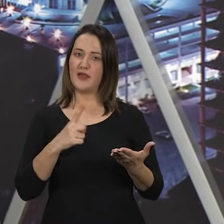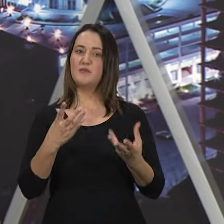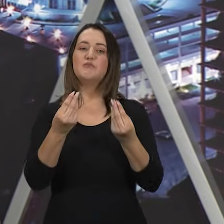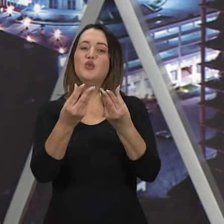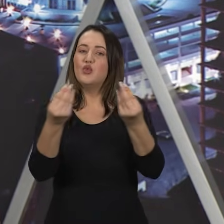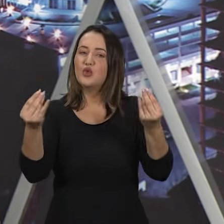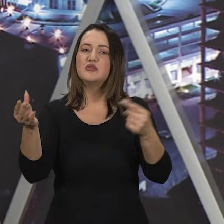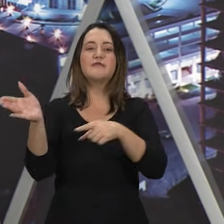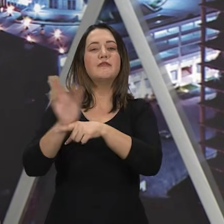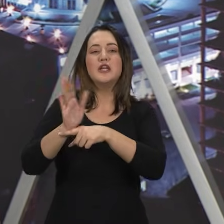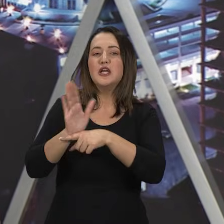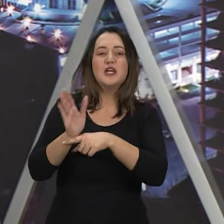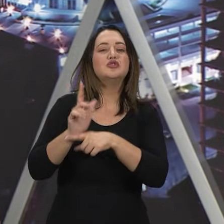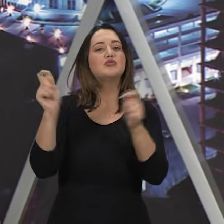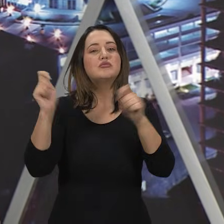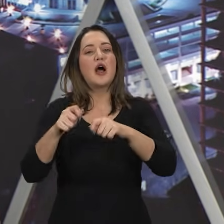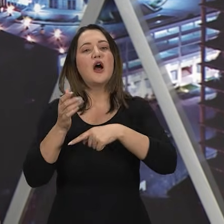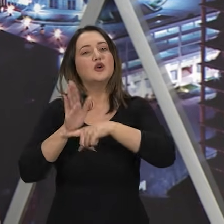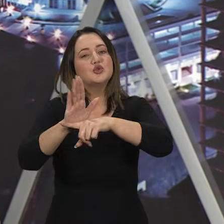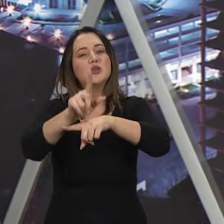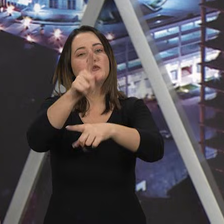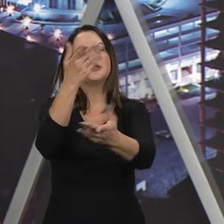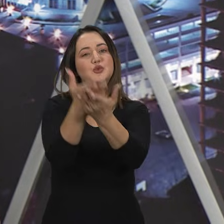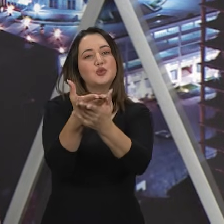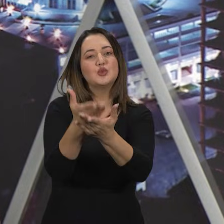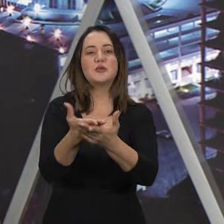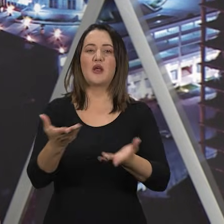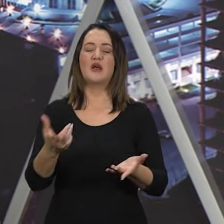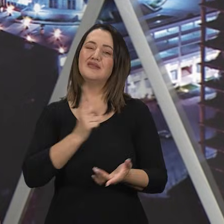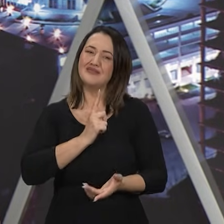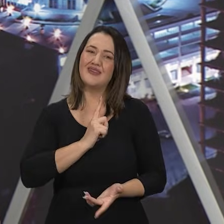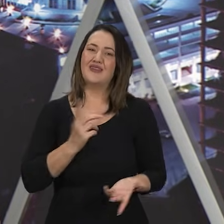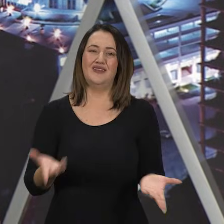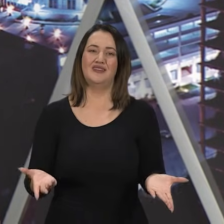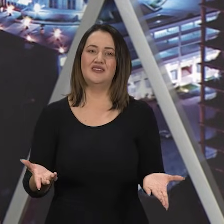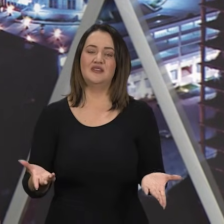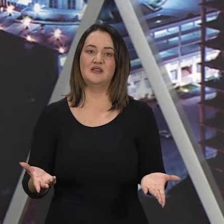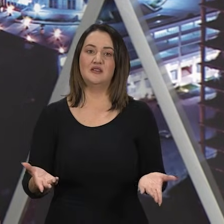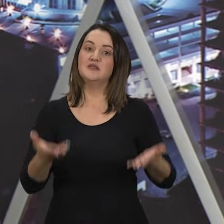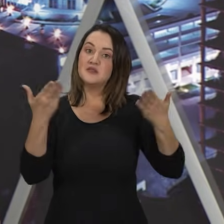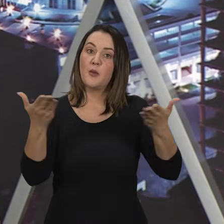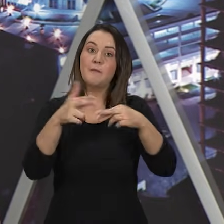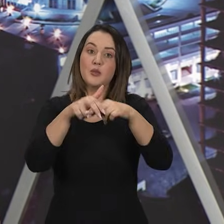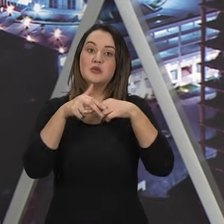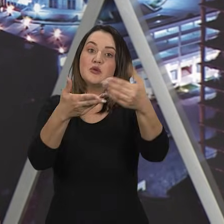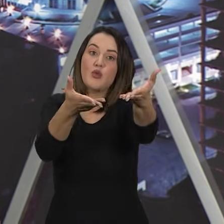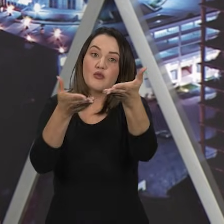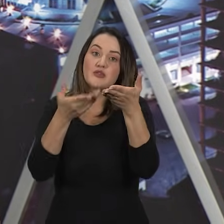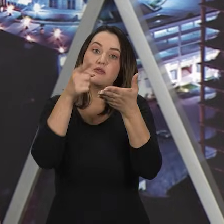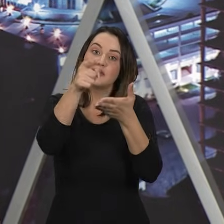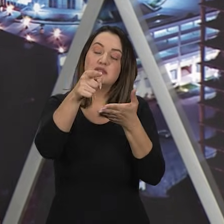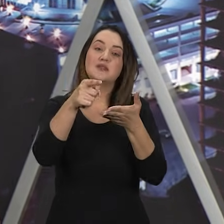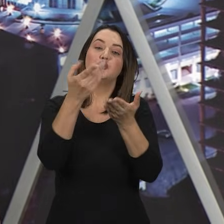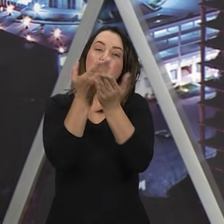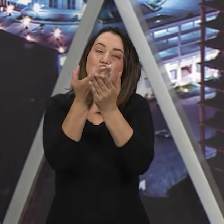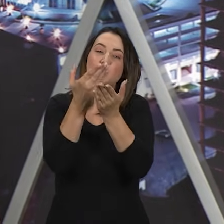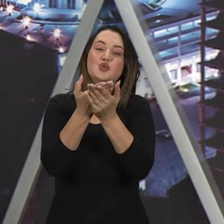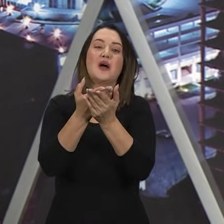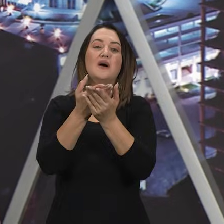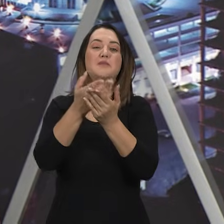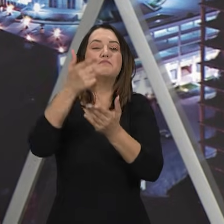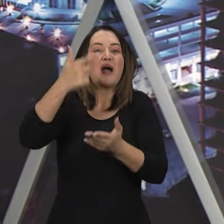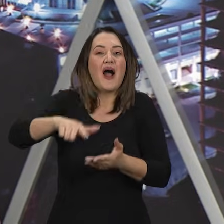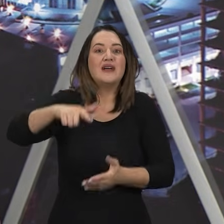temos todo o recurso nas mãos para a gente estudar e se aprofundar. Eu quero convidar você a estudar